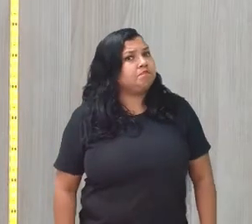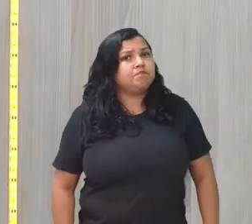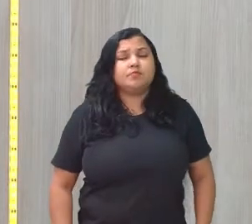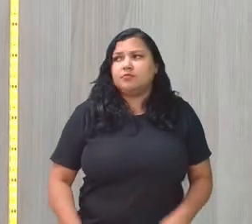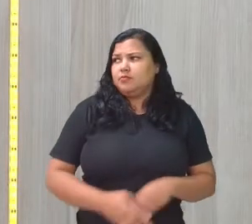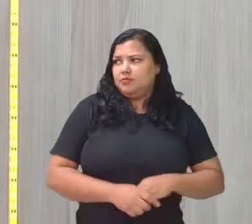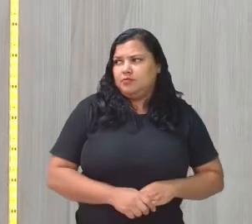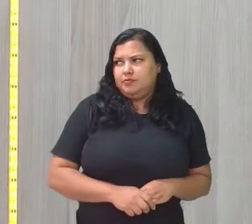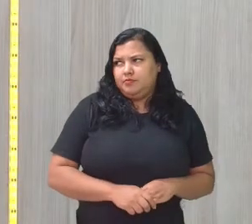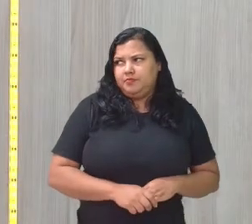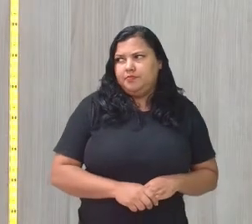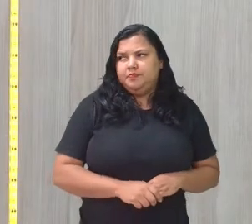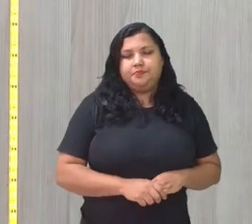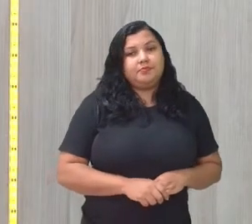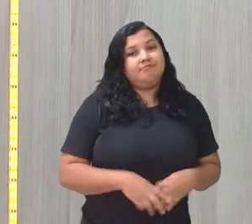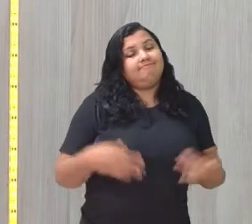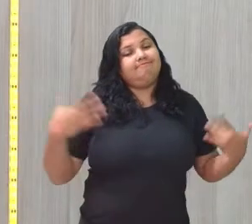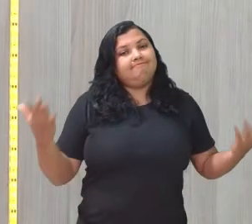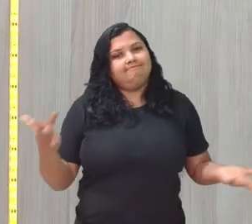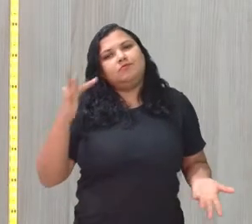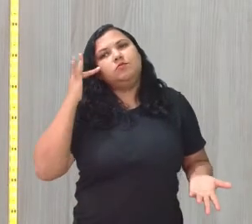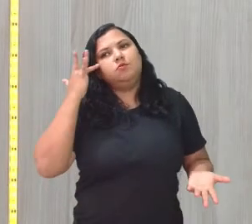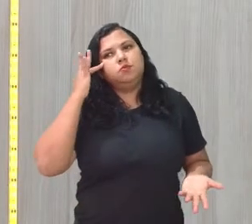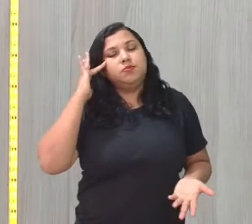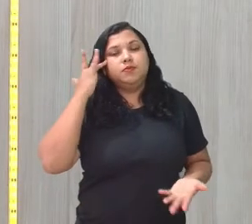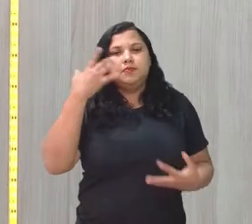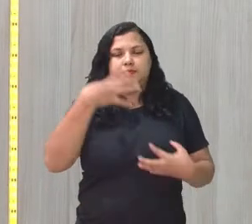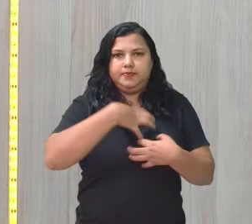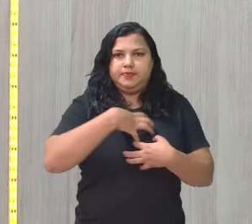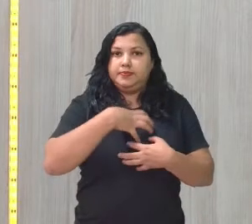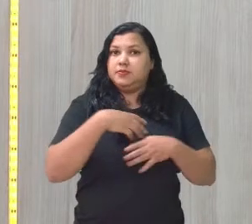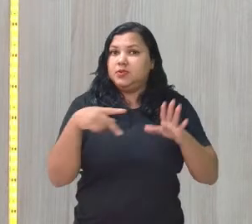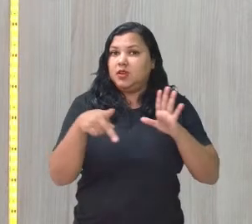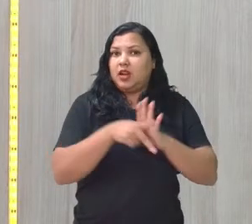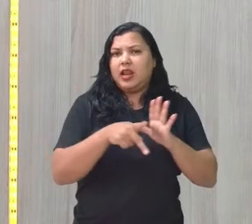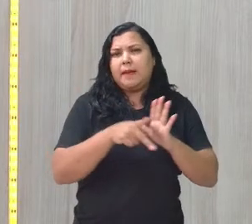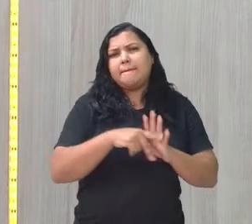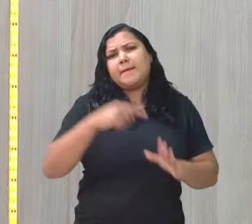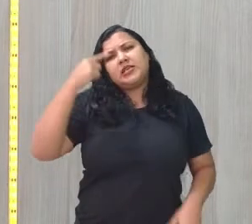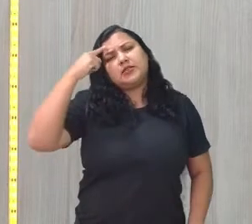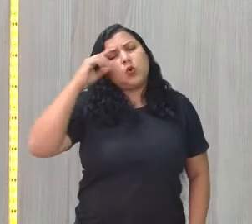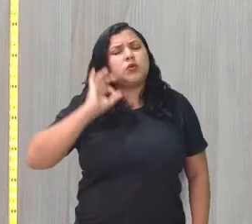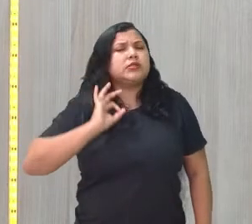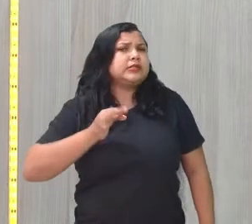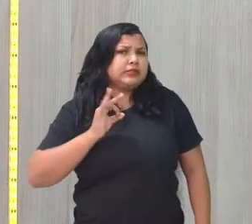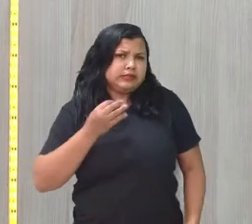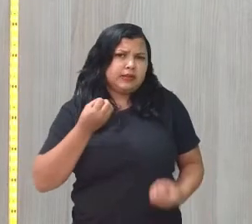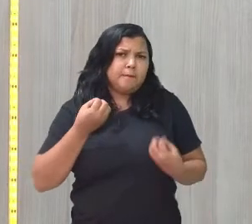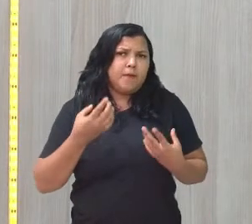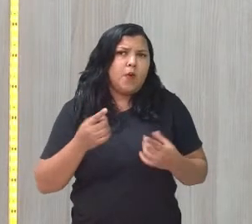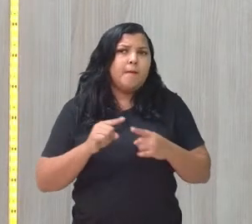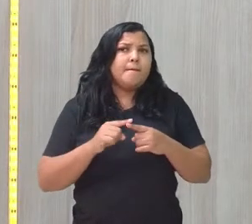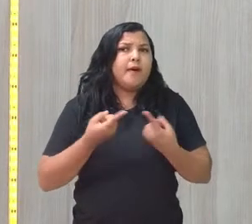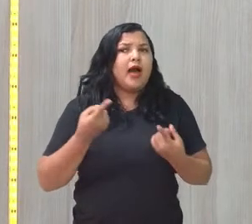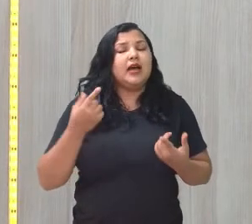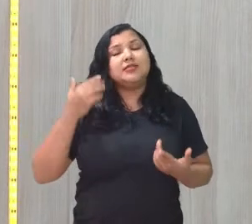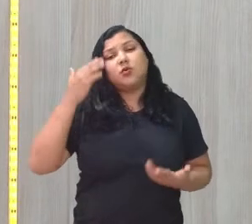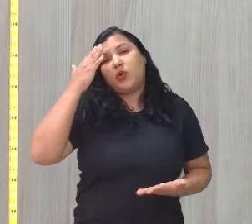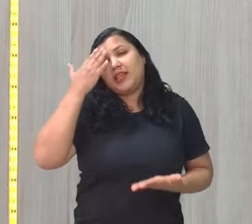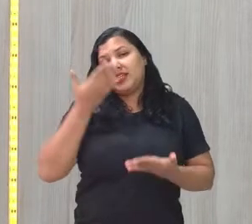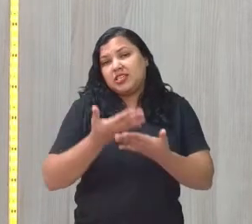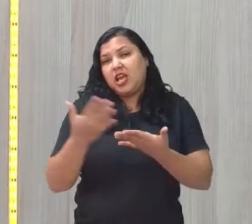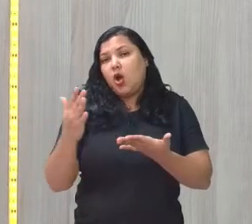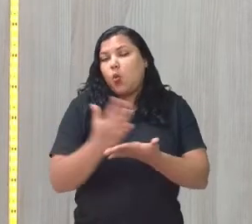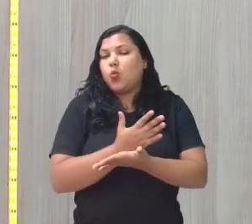que esse modo como eles pensaram, eu acho que dá certo sim, na maioria das vezes, mas eu acredito que em